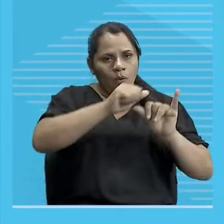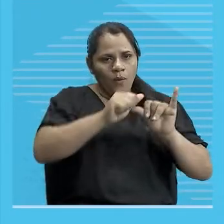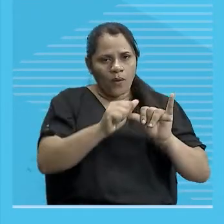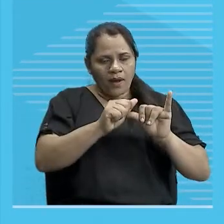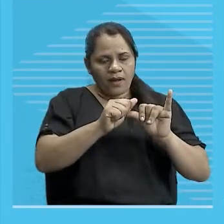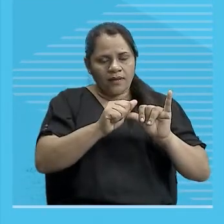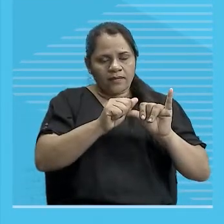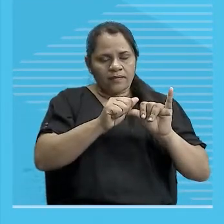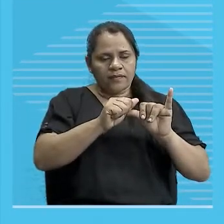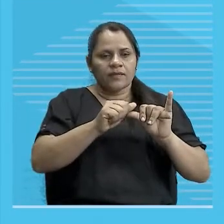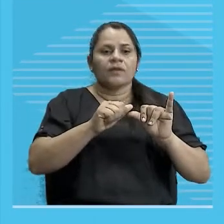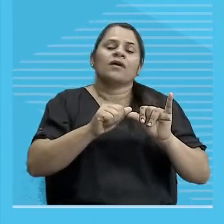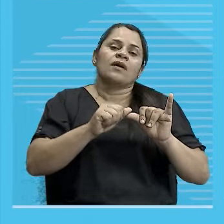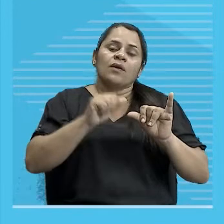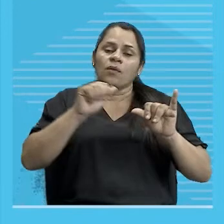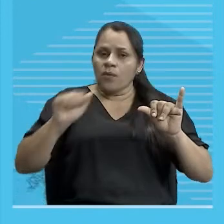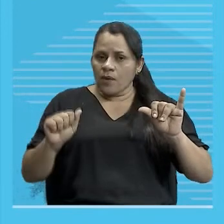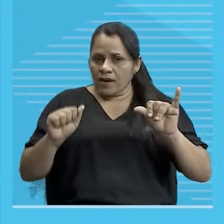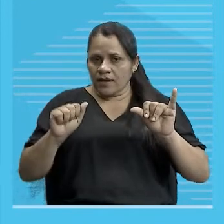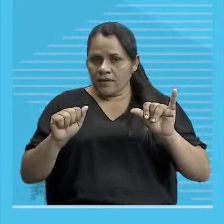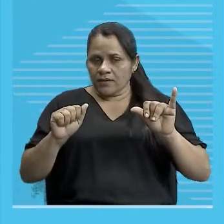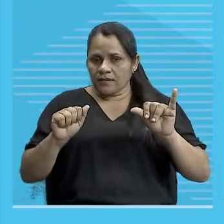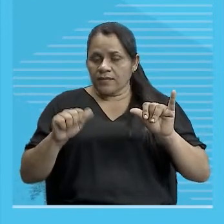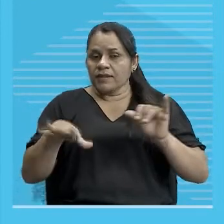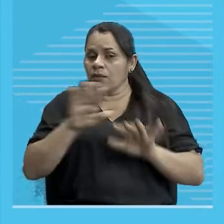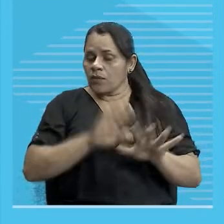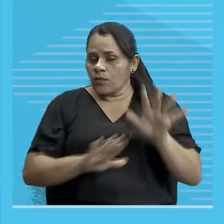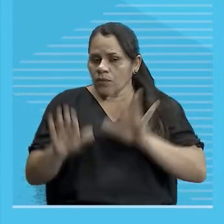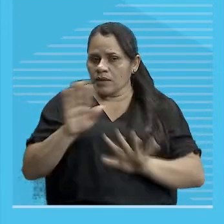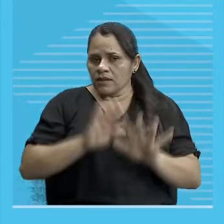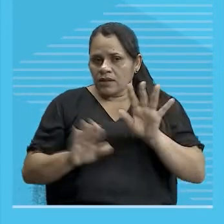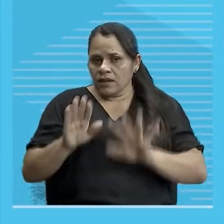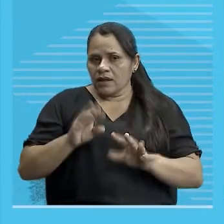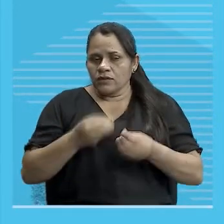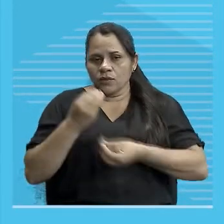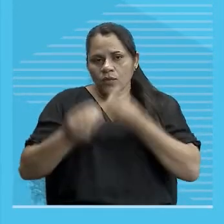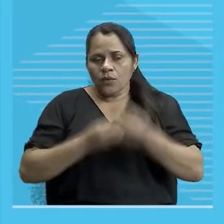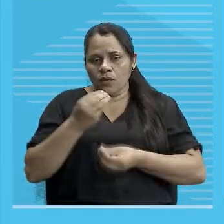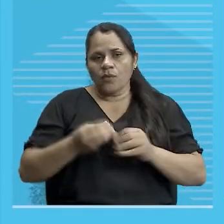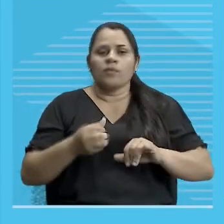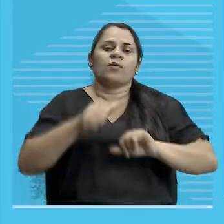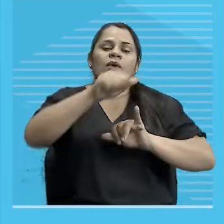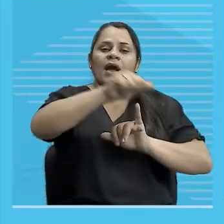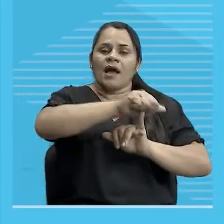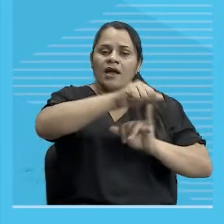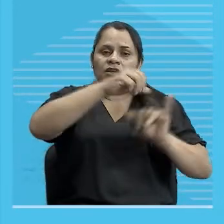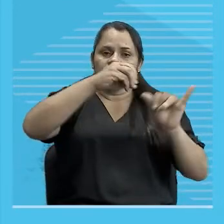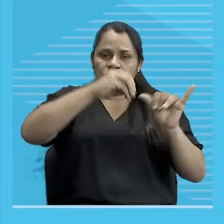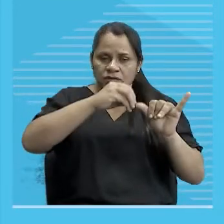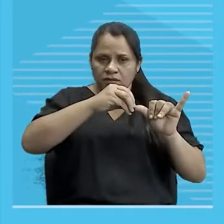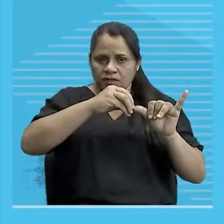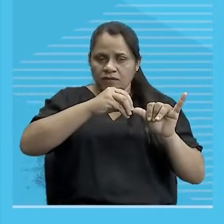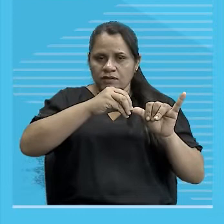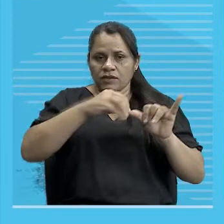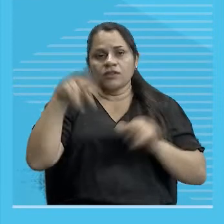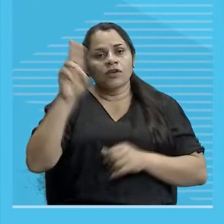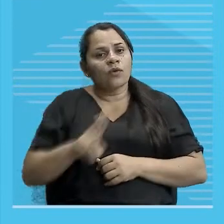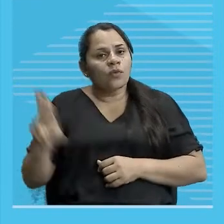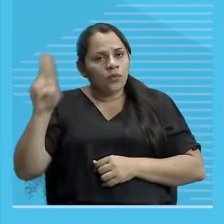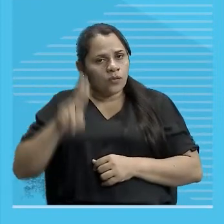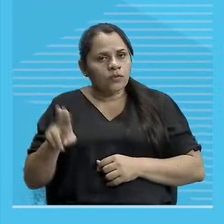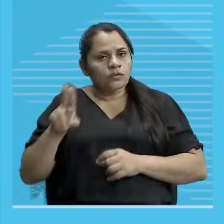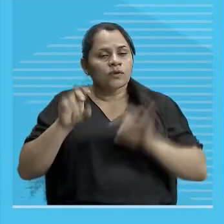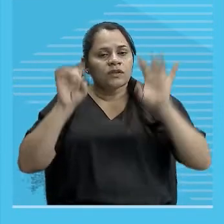princípio do uso do artigo definido, cuidado. Artigo definido tem um uso específico também dentro do registro